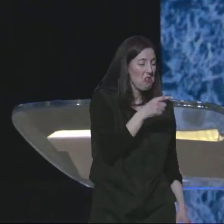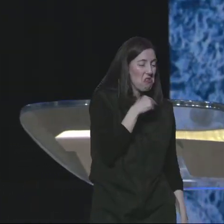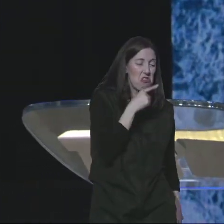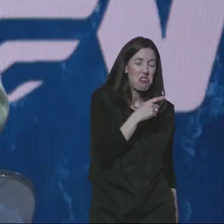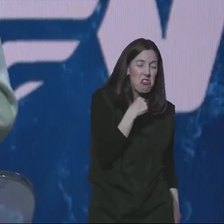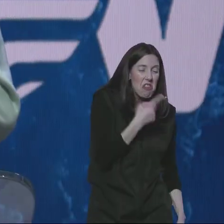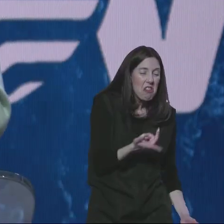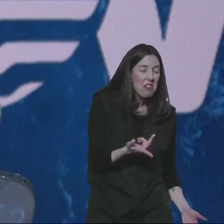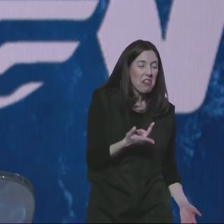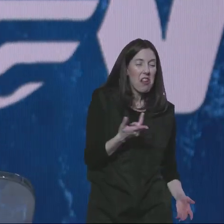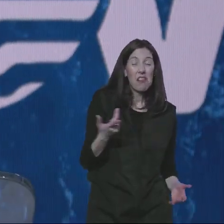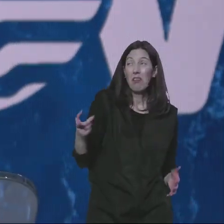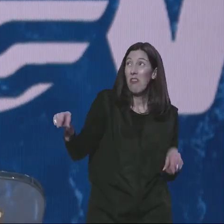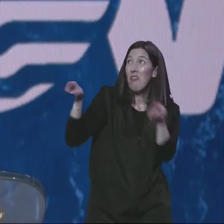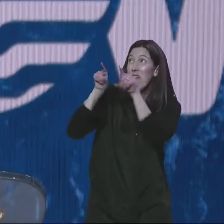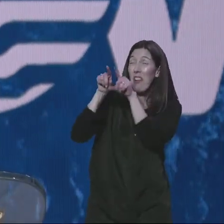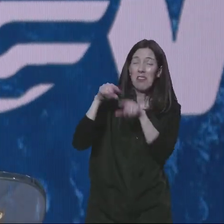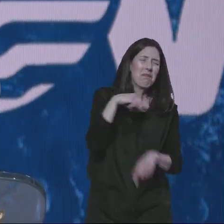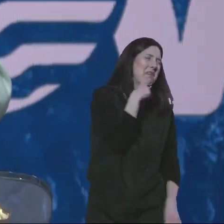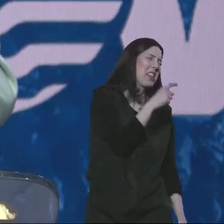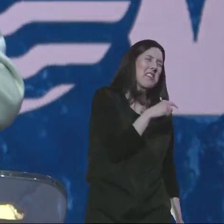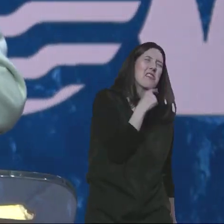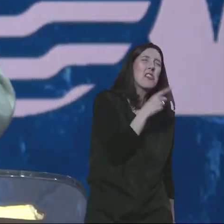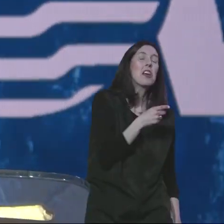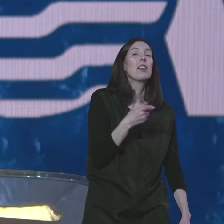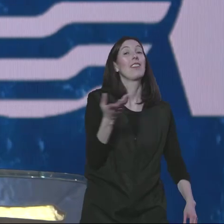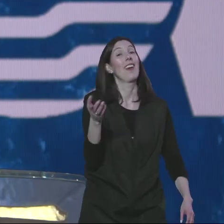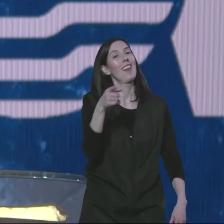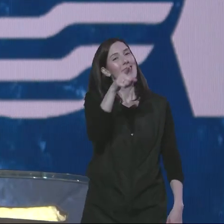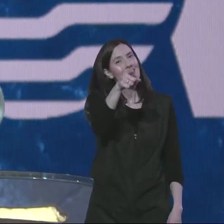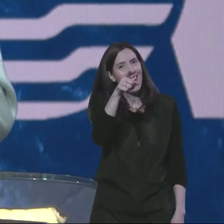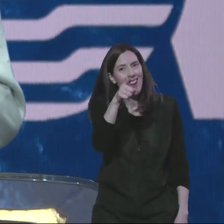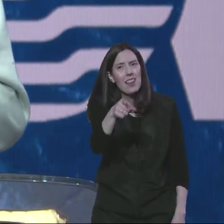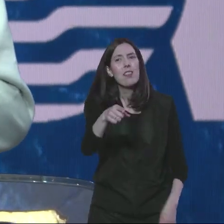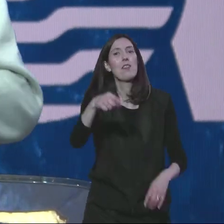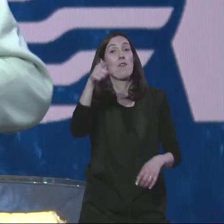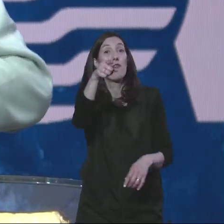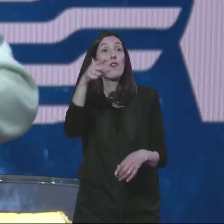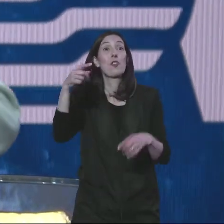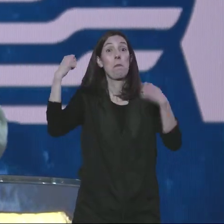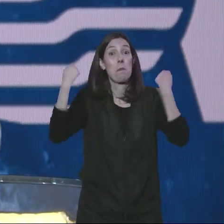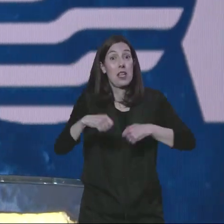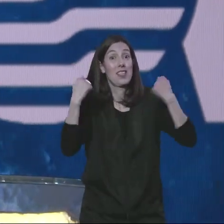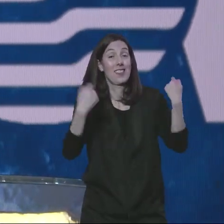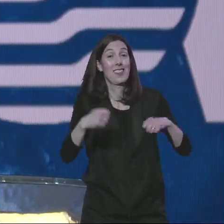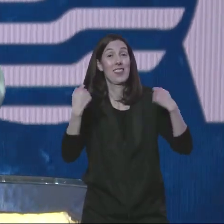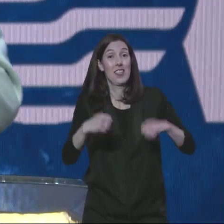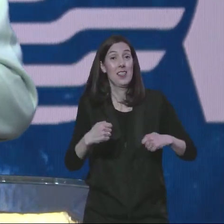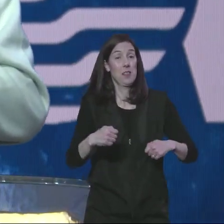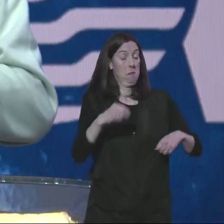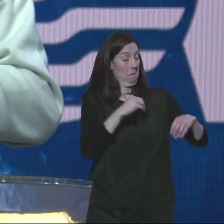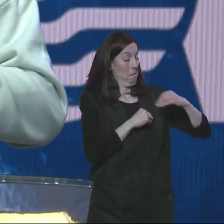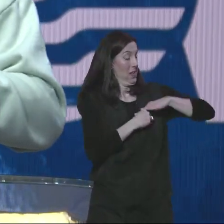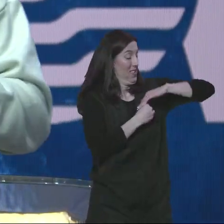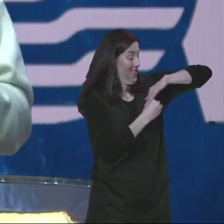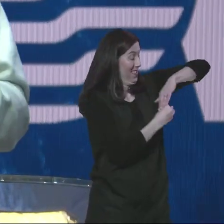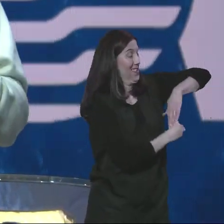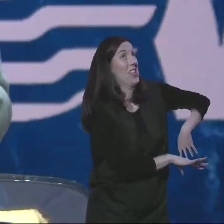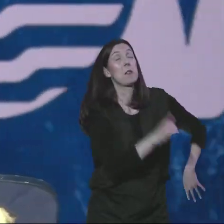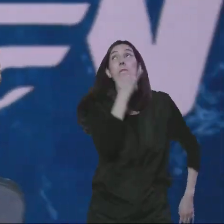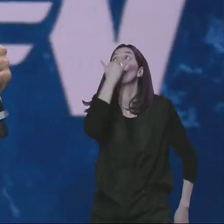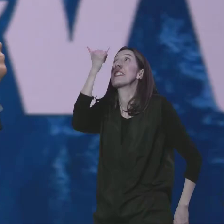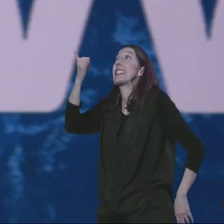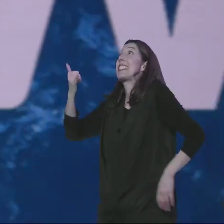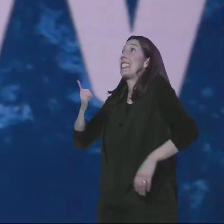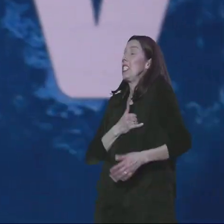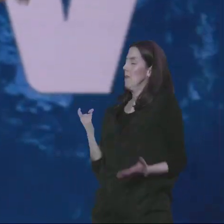continuar. E aí é que está a chave do negócio. Eu tenho que saber me levantar. E esse